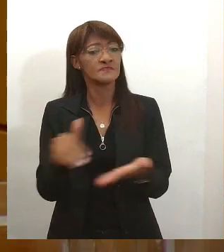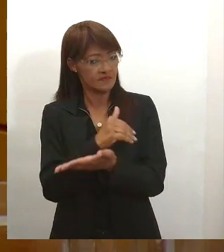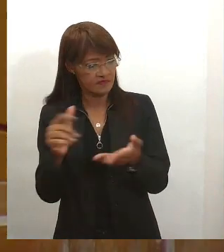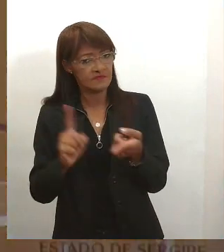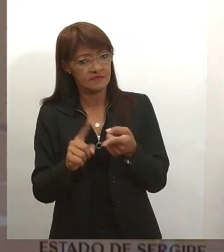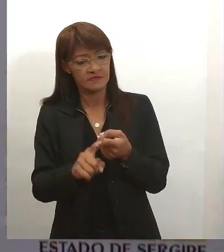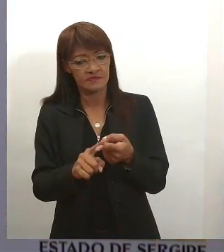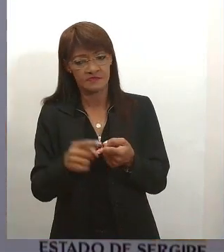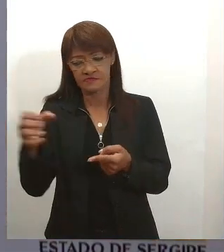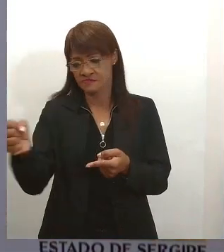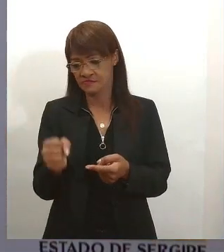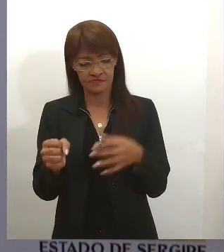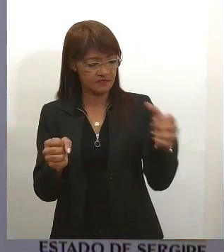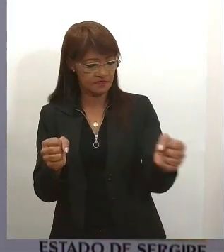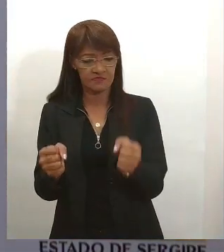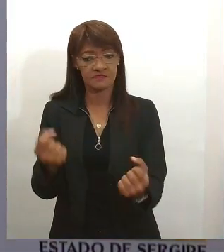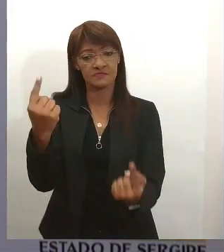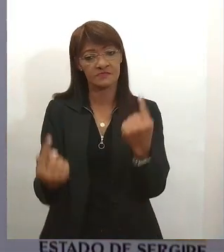verdade.